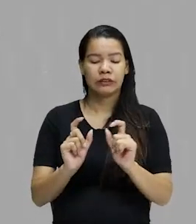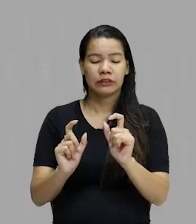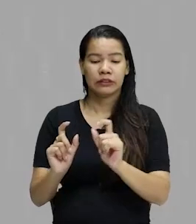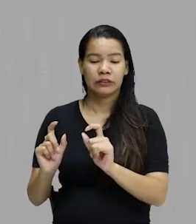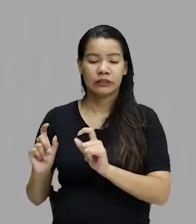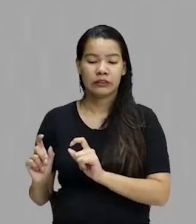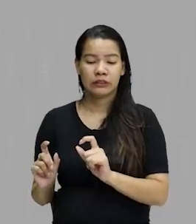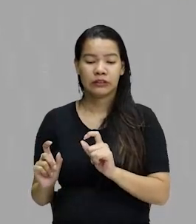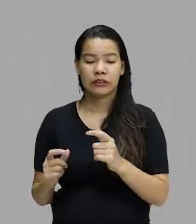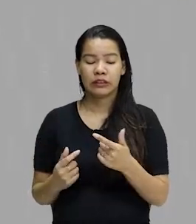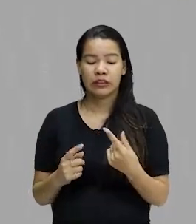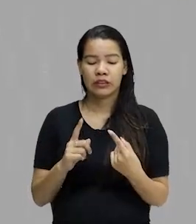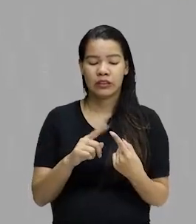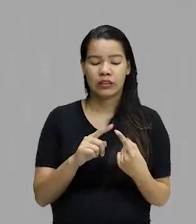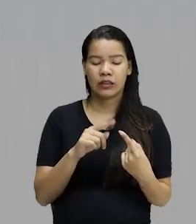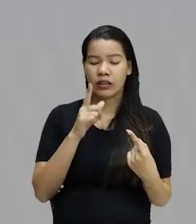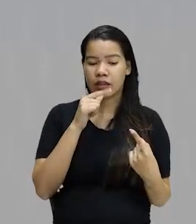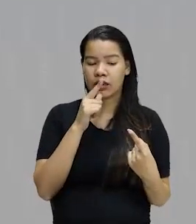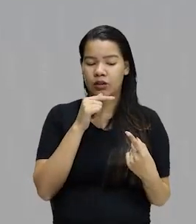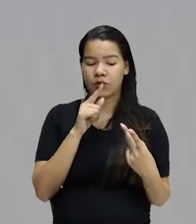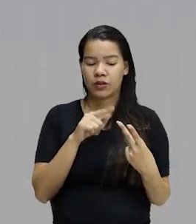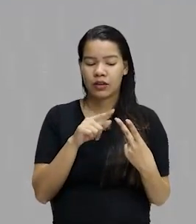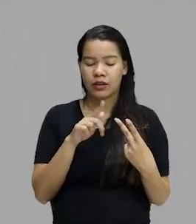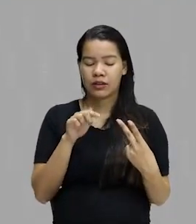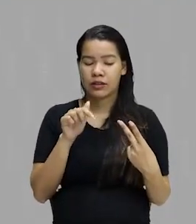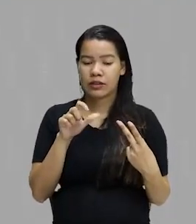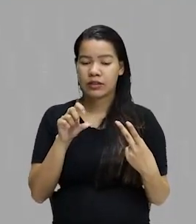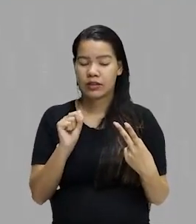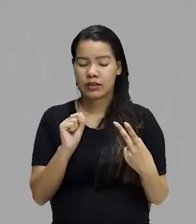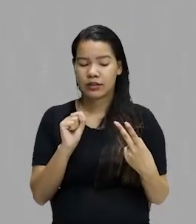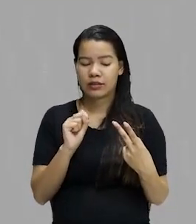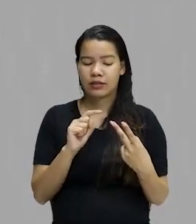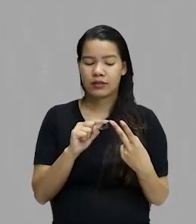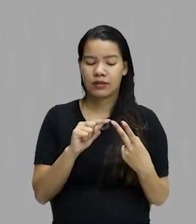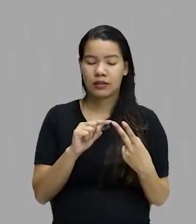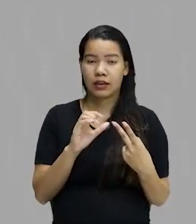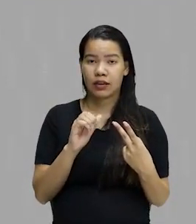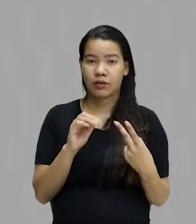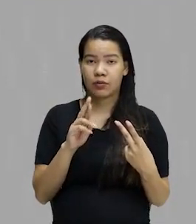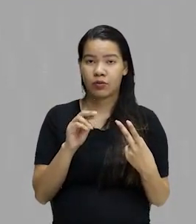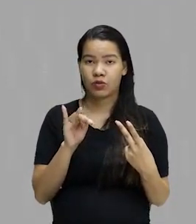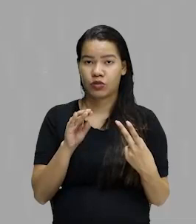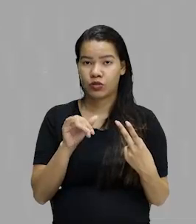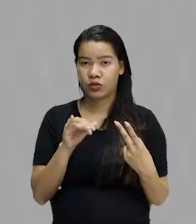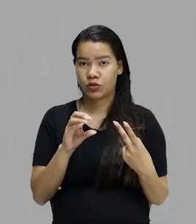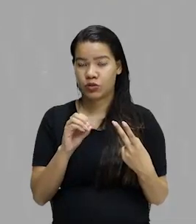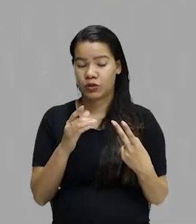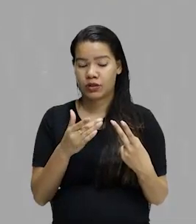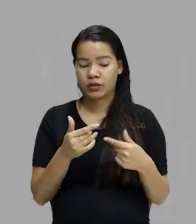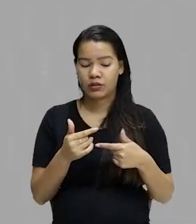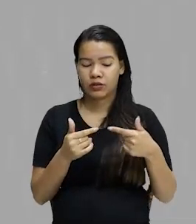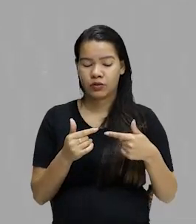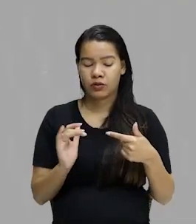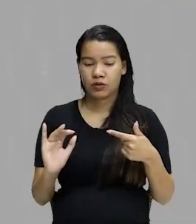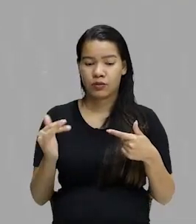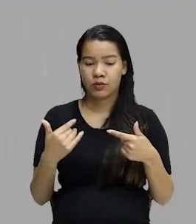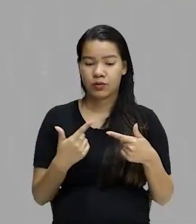em água e gás carbônico. Então, nessa segunda etapa, a gente vai perceber